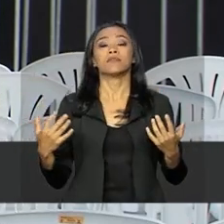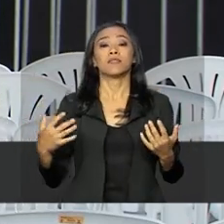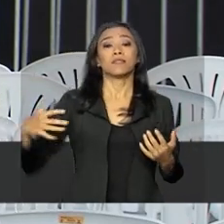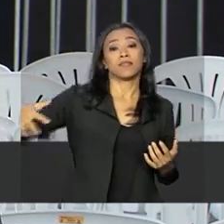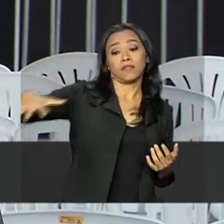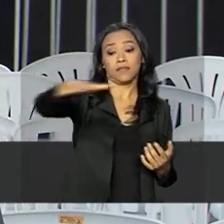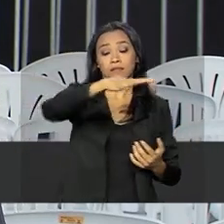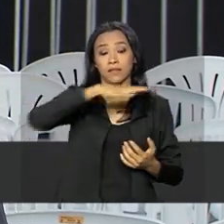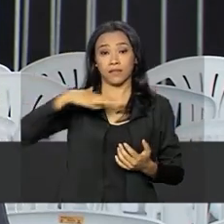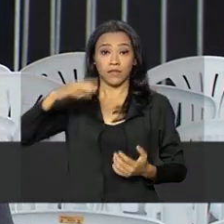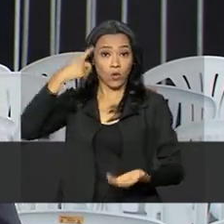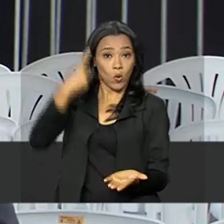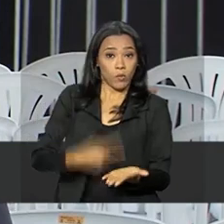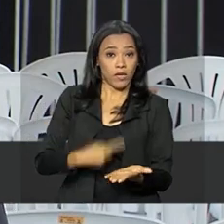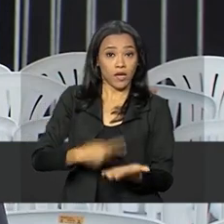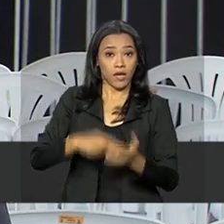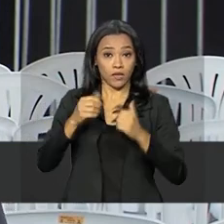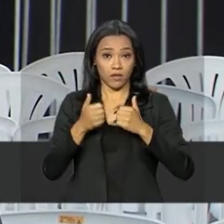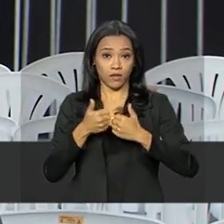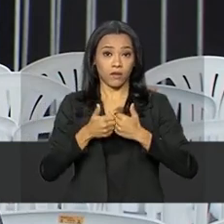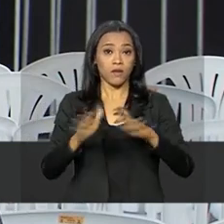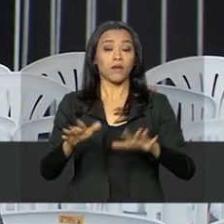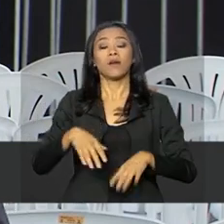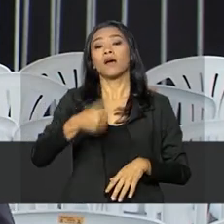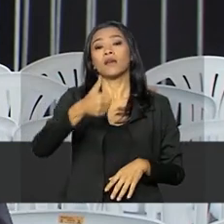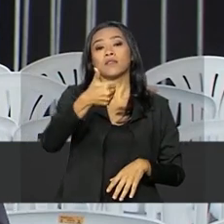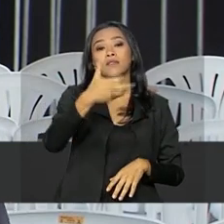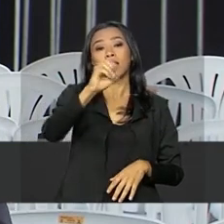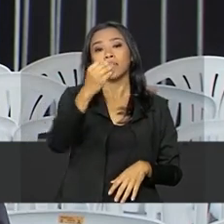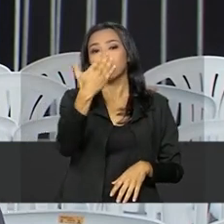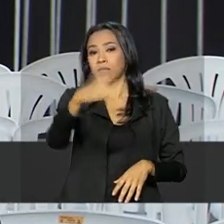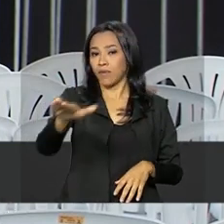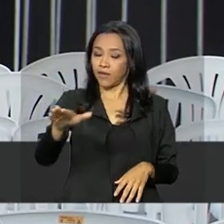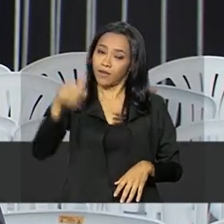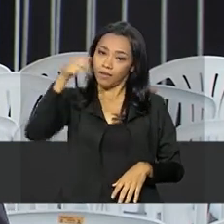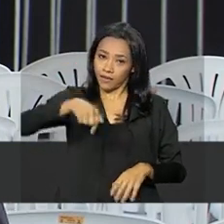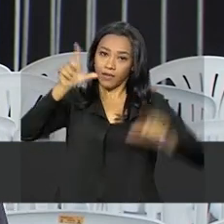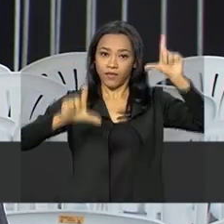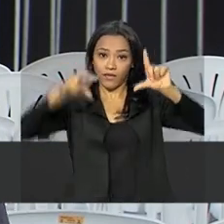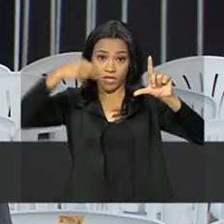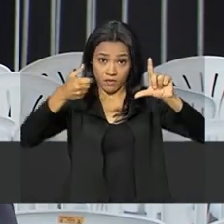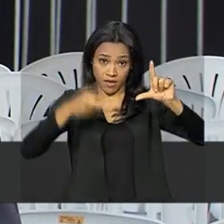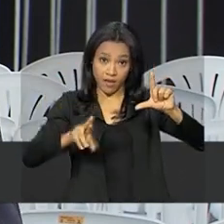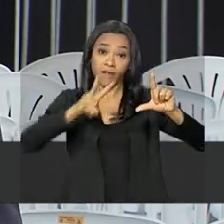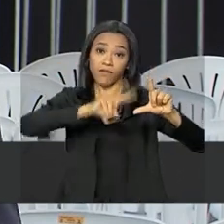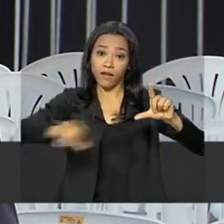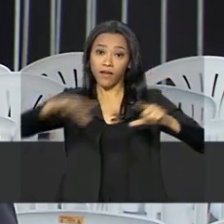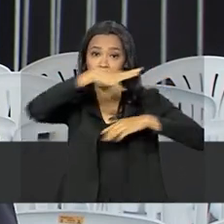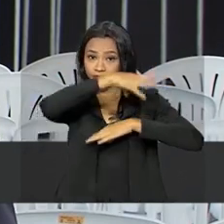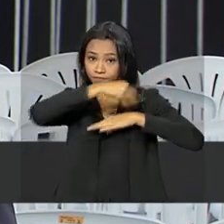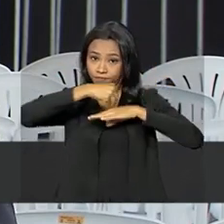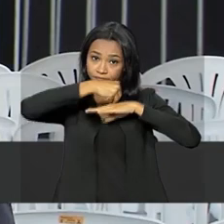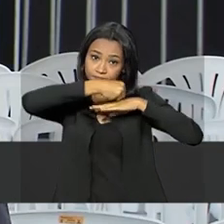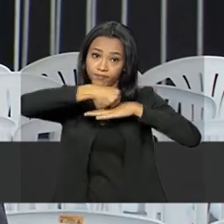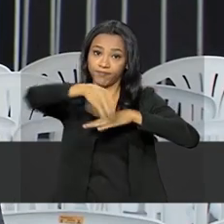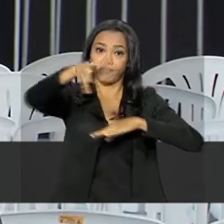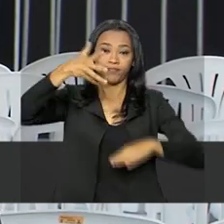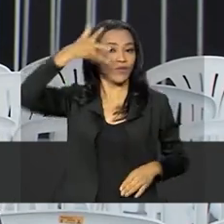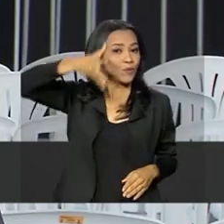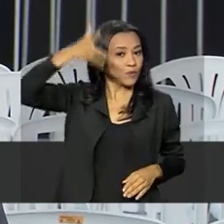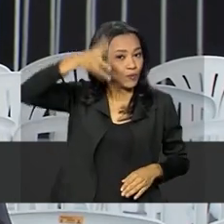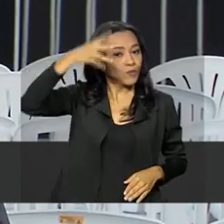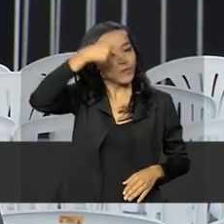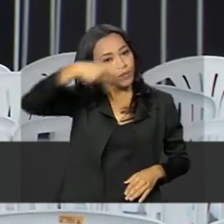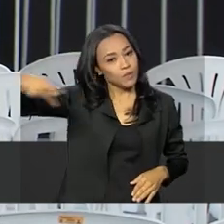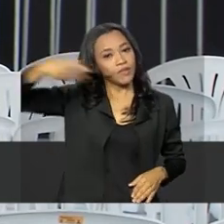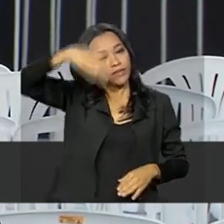A cerimônia está marcada para as 10h30 da manhã e a TV NBR vai transmitir o discurso do presidente ao